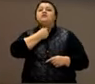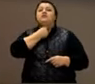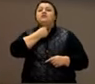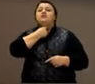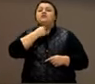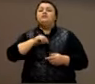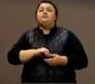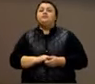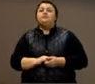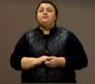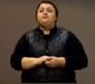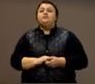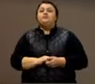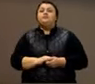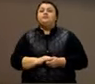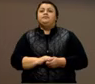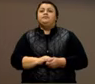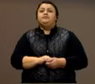da garganta.